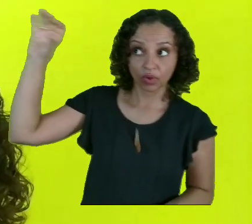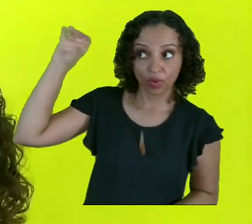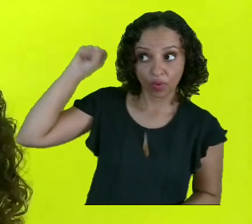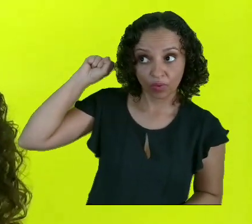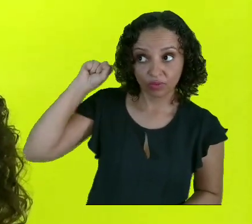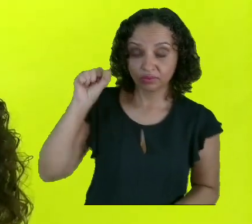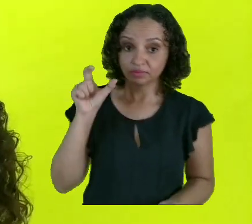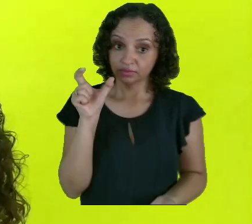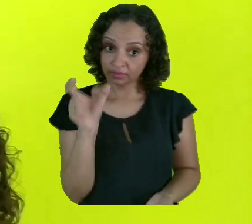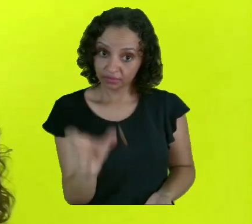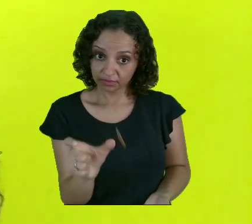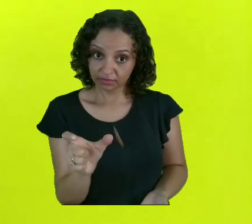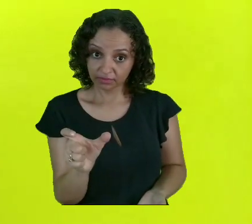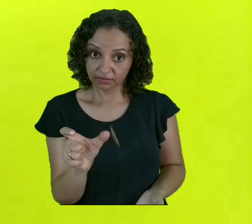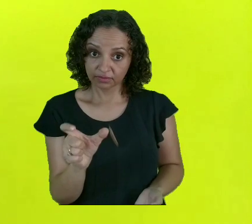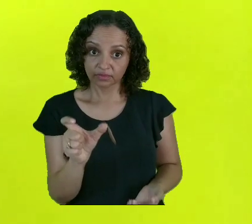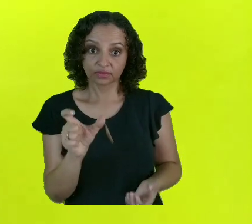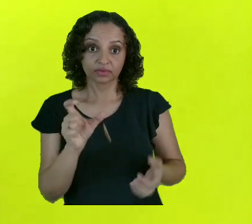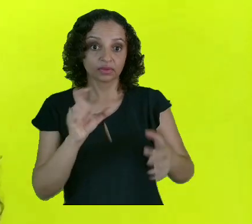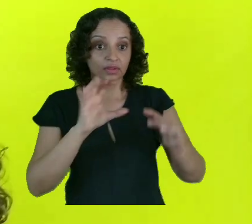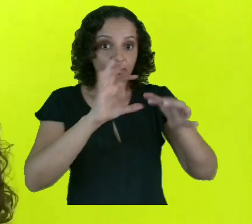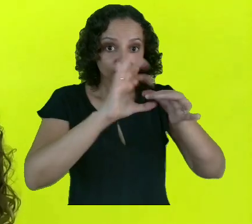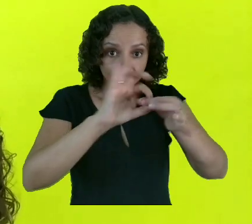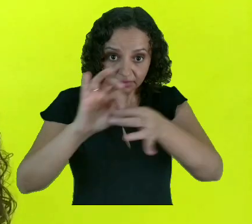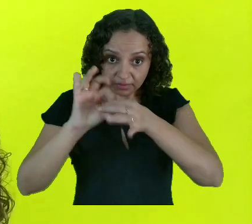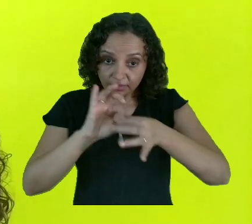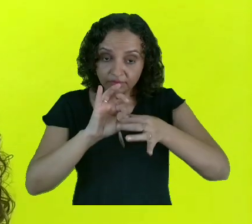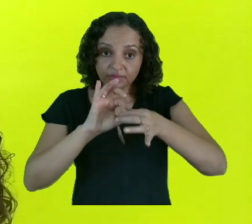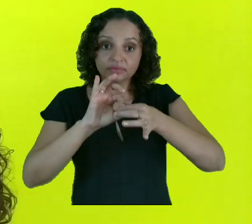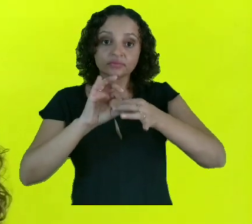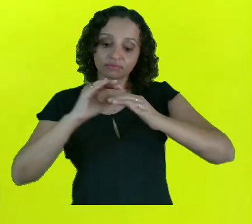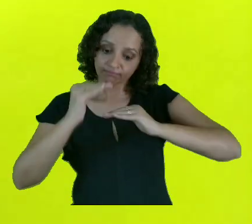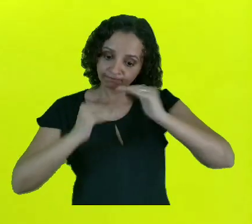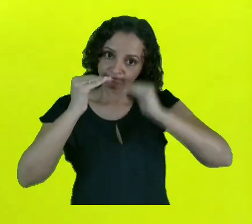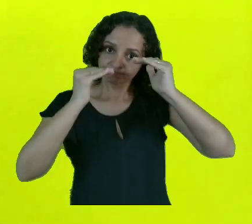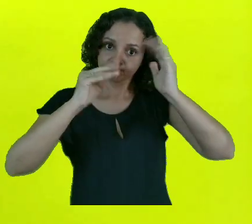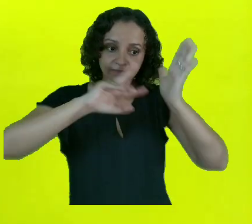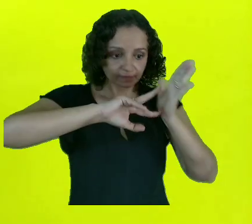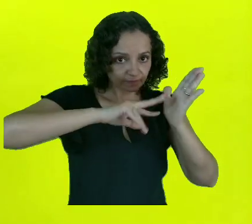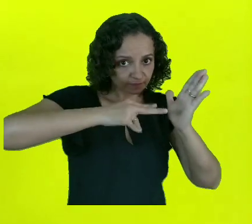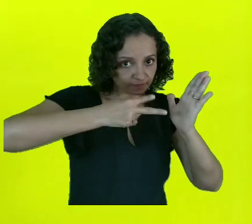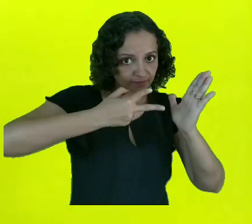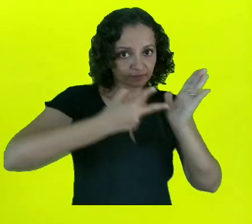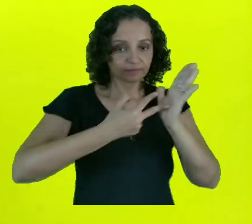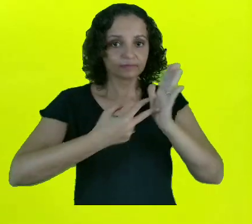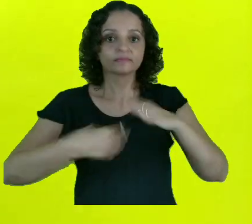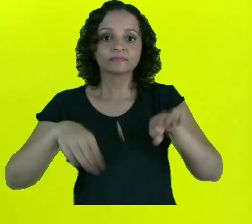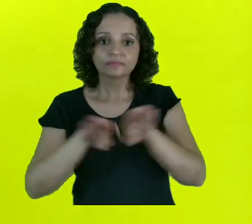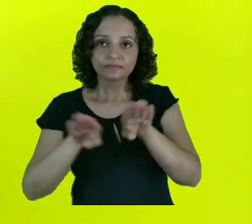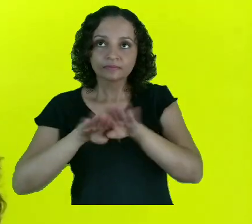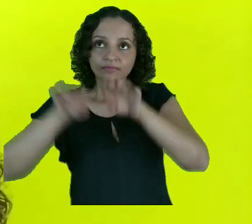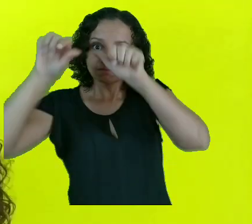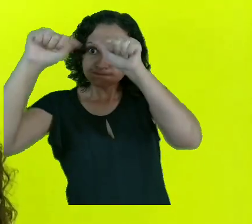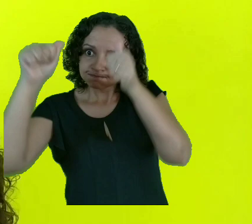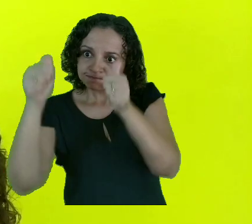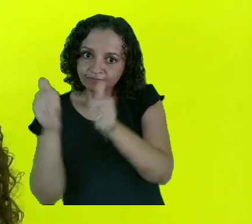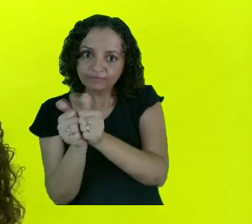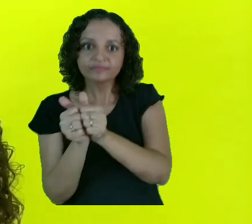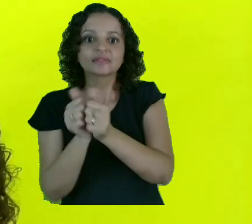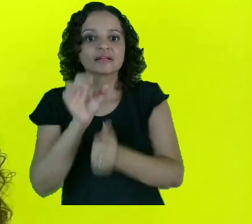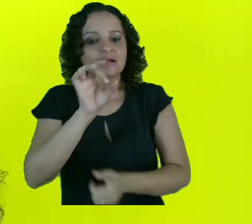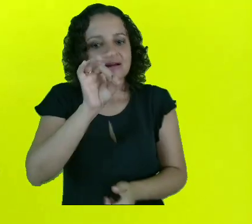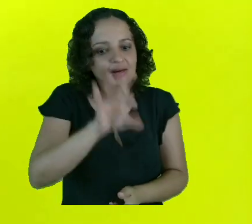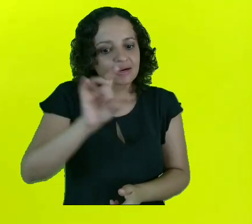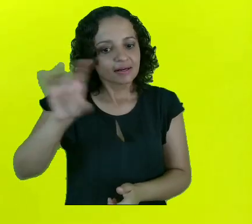de um contexto, ela cria um significado e um significante para cada